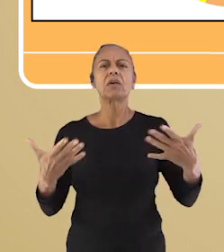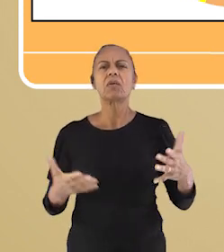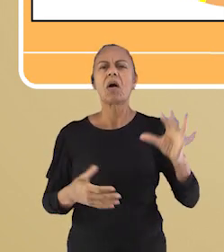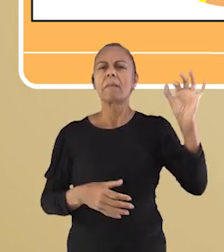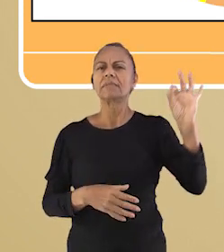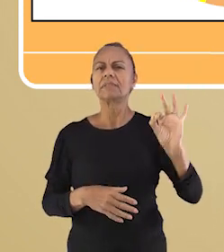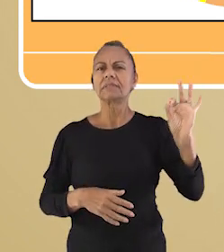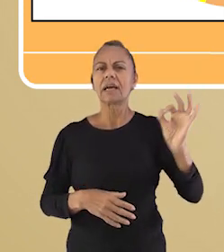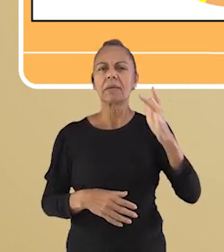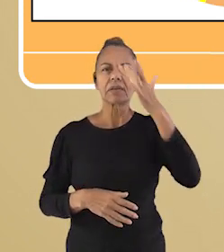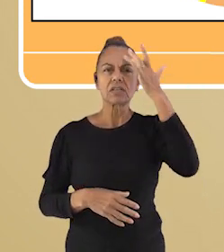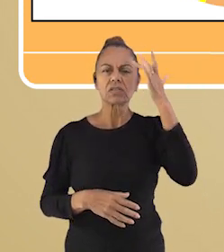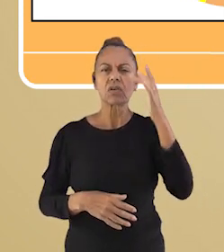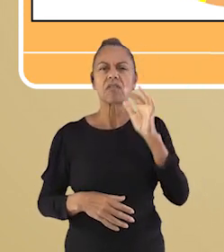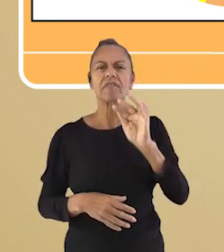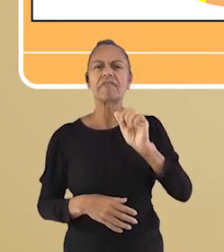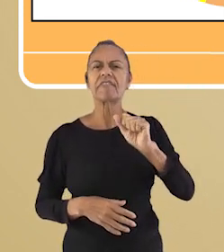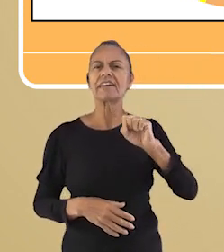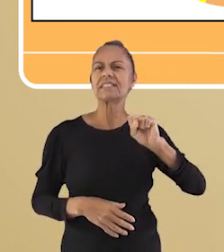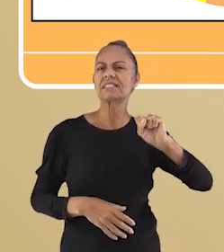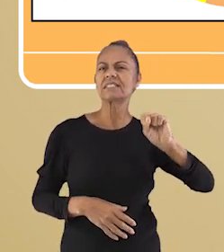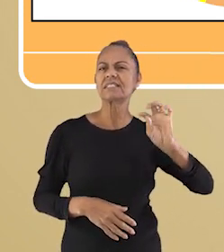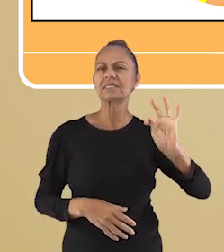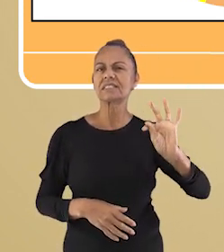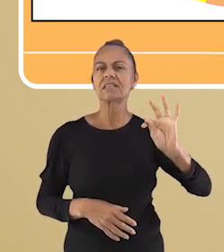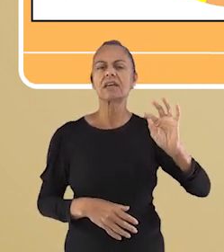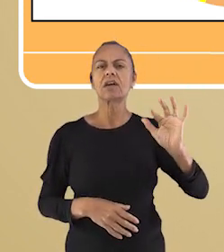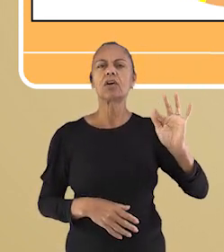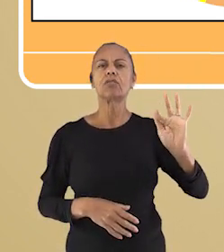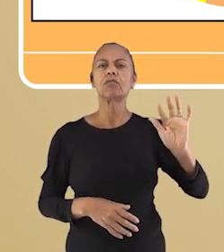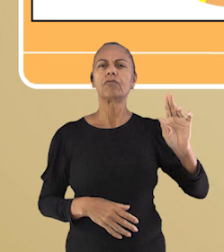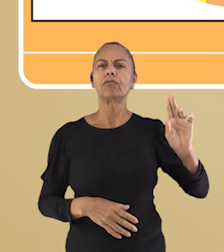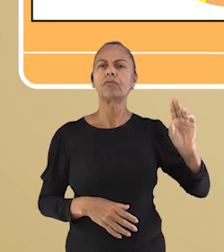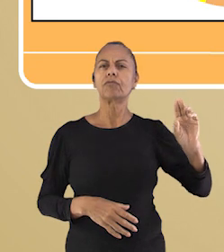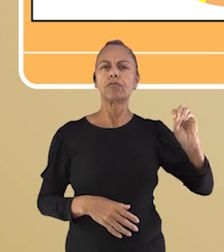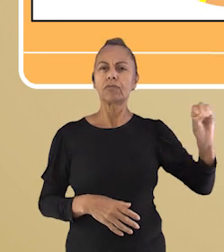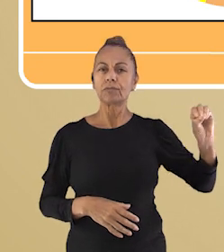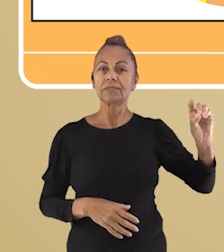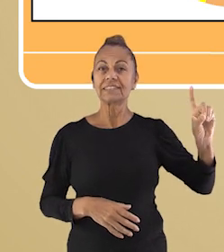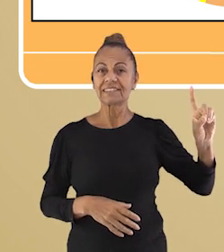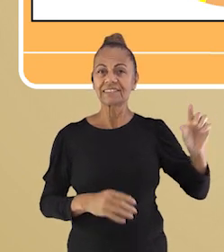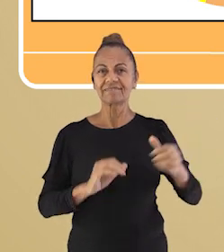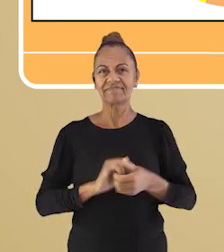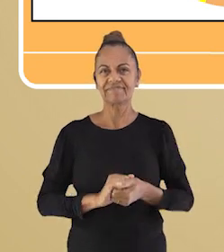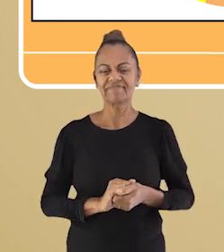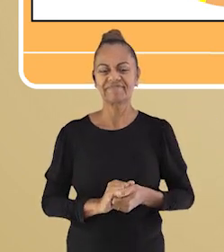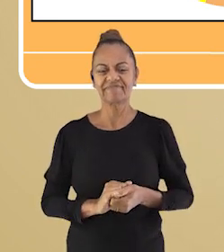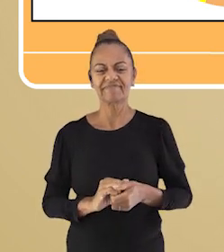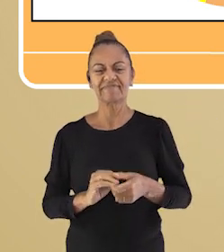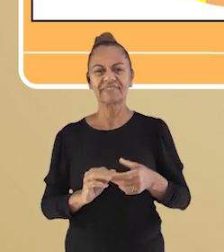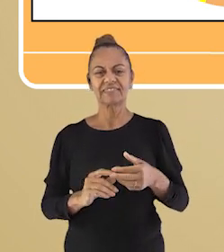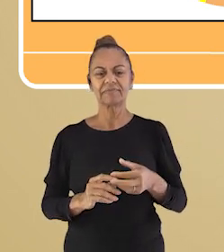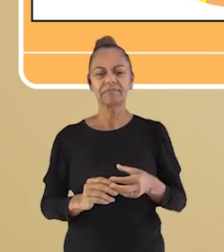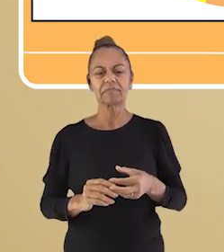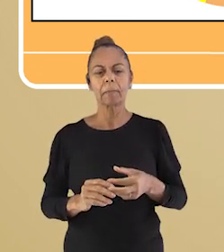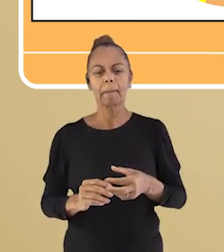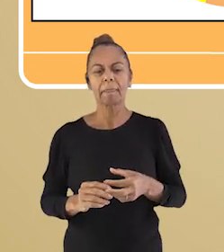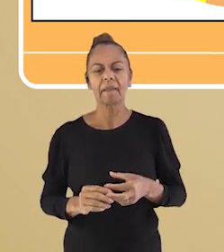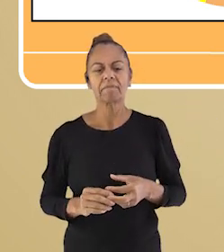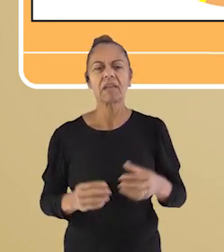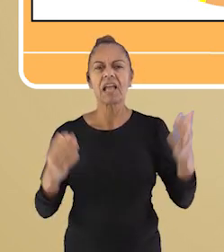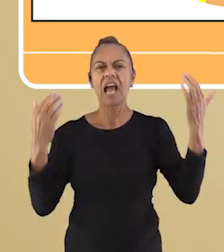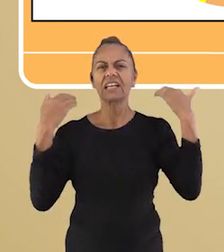pessoas que consomem fast food? Aquelas comidas rápidas, lembram? Qual a porcentagem de